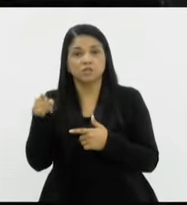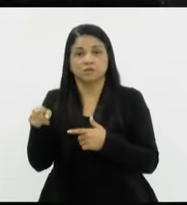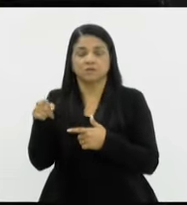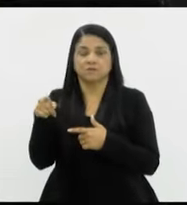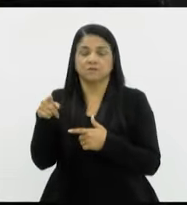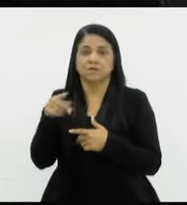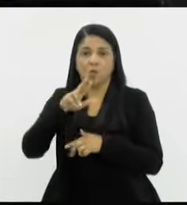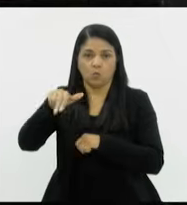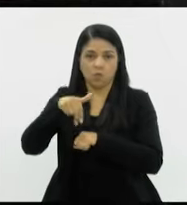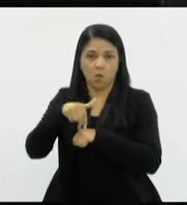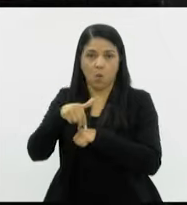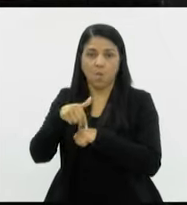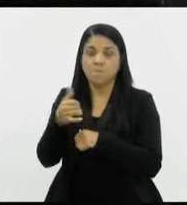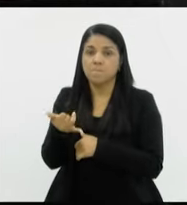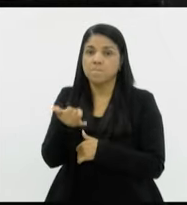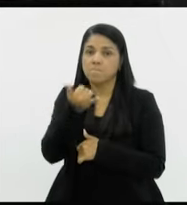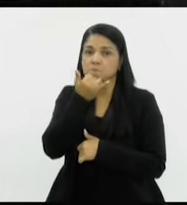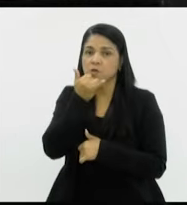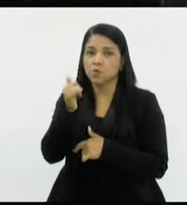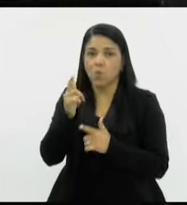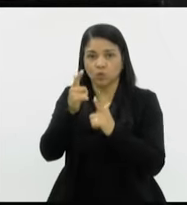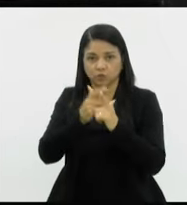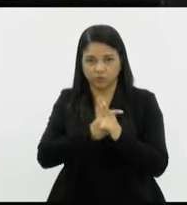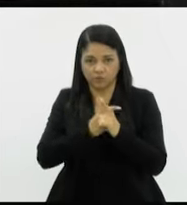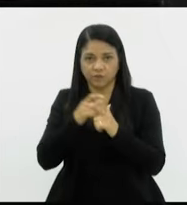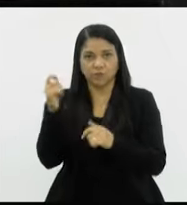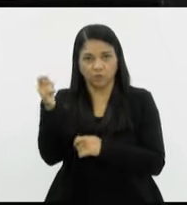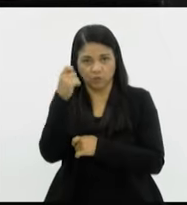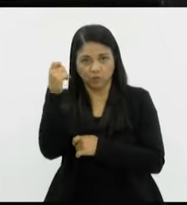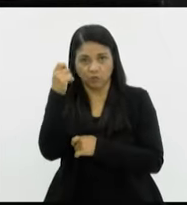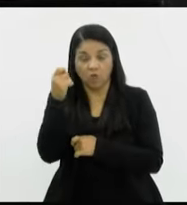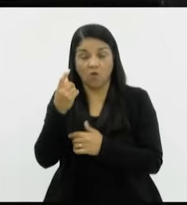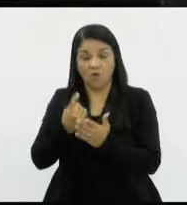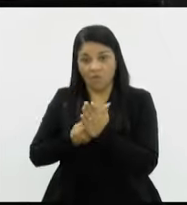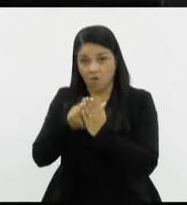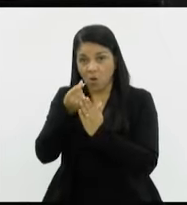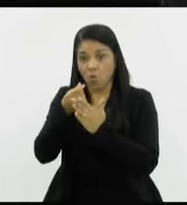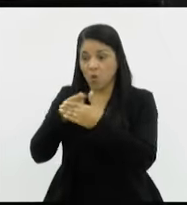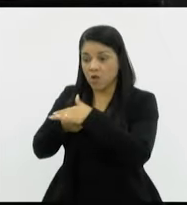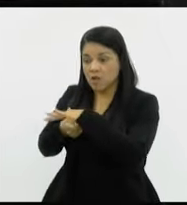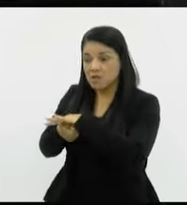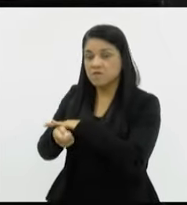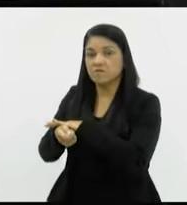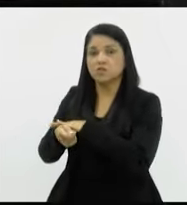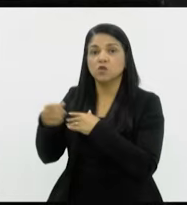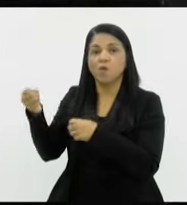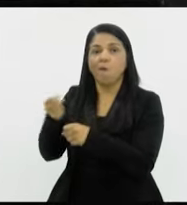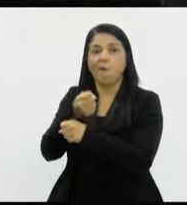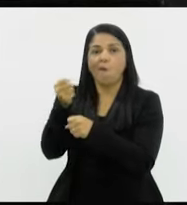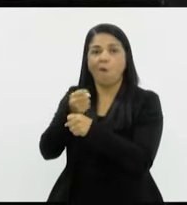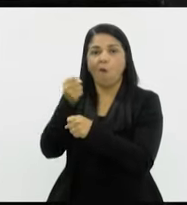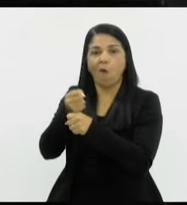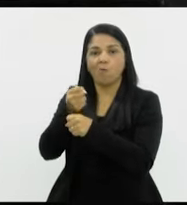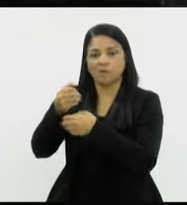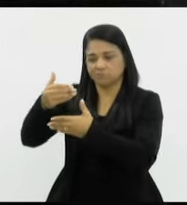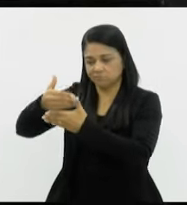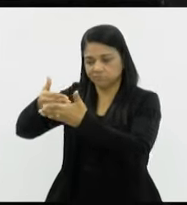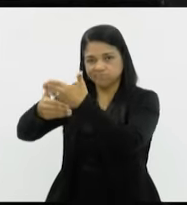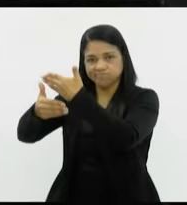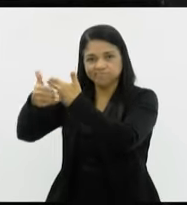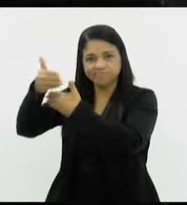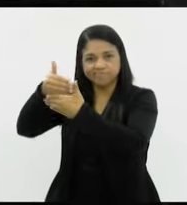a dívida do Rio Grande do Sul, para que esse valor, inclusive, possa ser investido em obras de contenção,